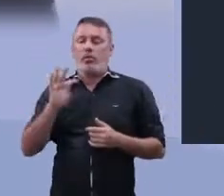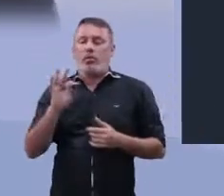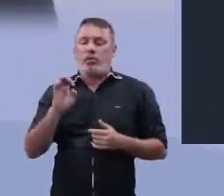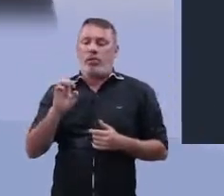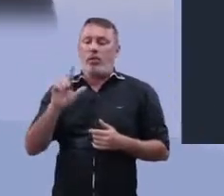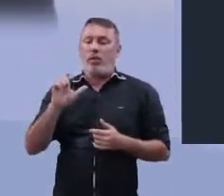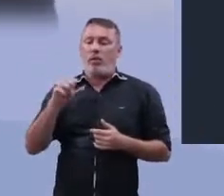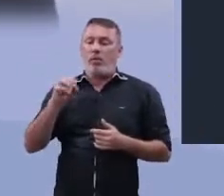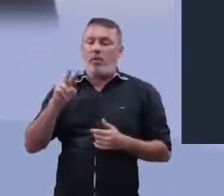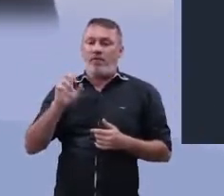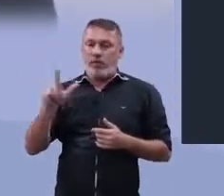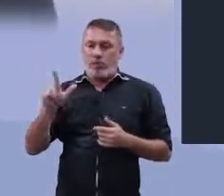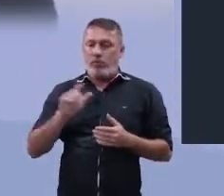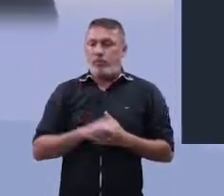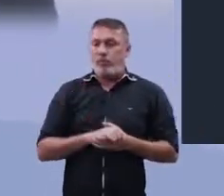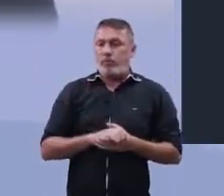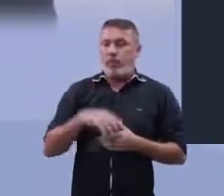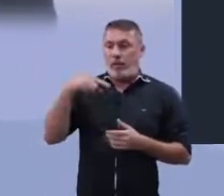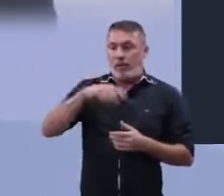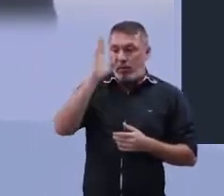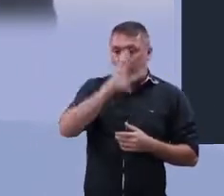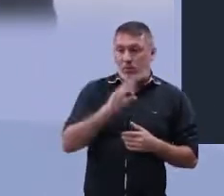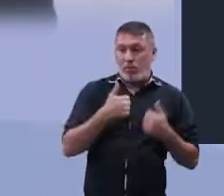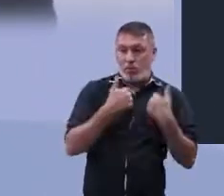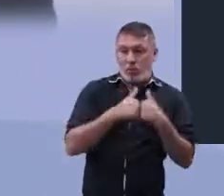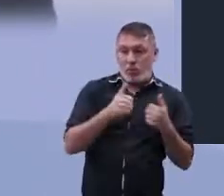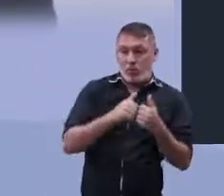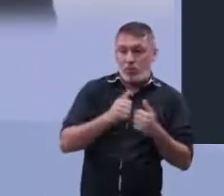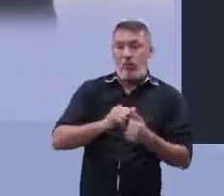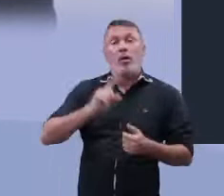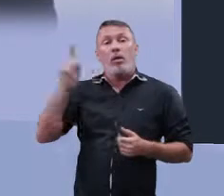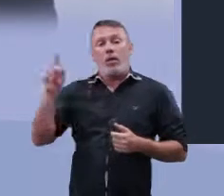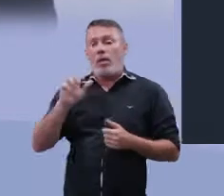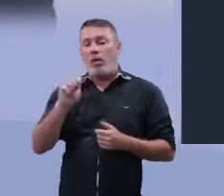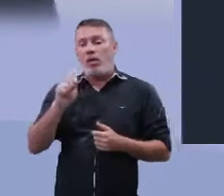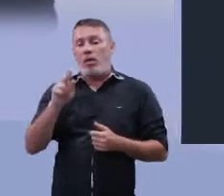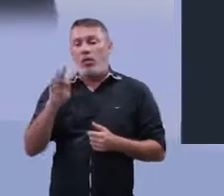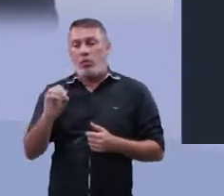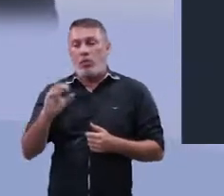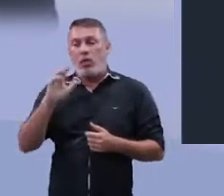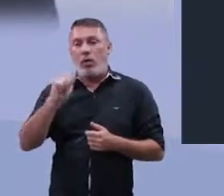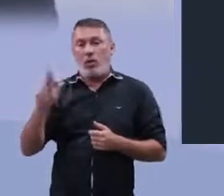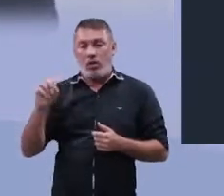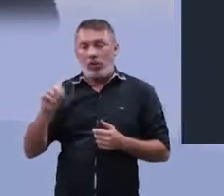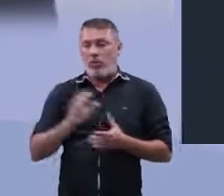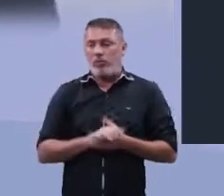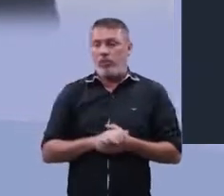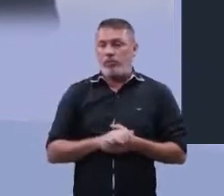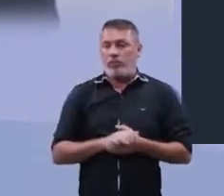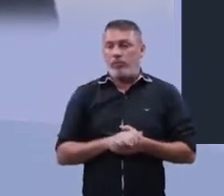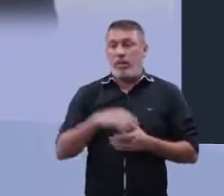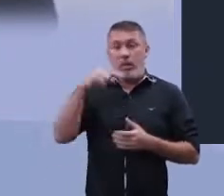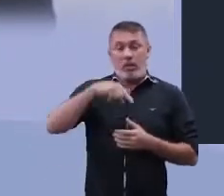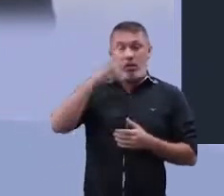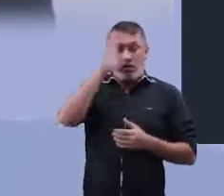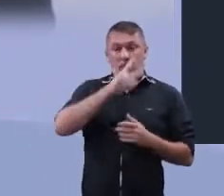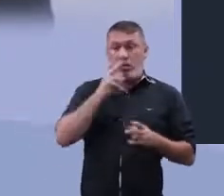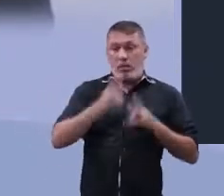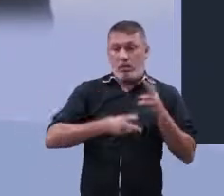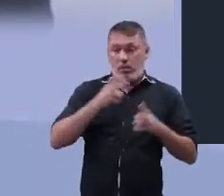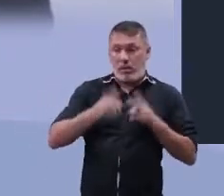Portugal, telemóvel. No Brasil é ônibus e em Portugal é autocarro,